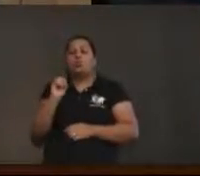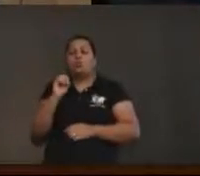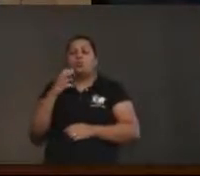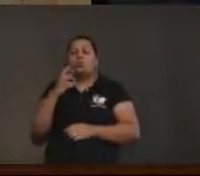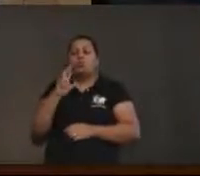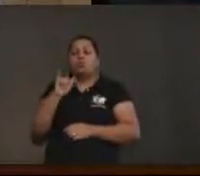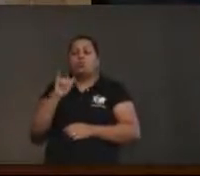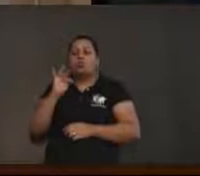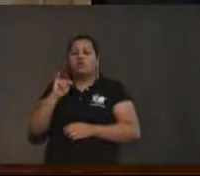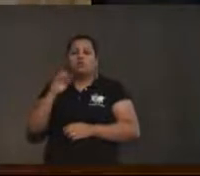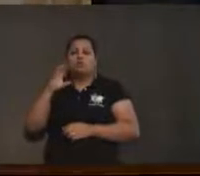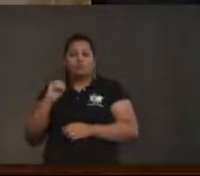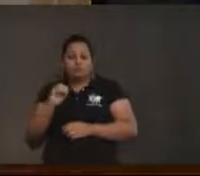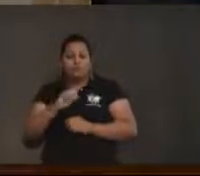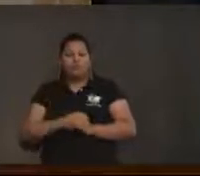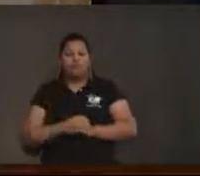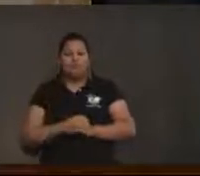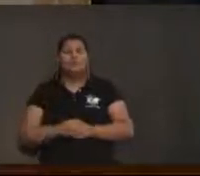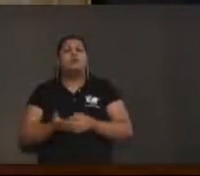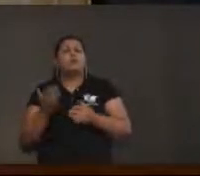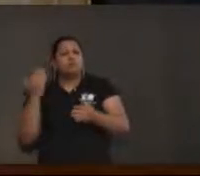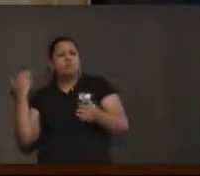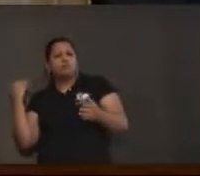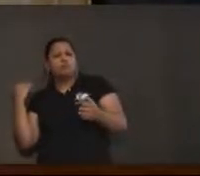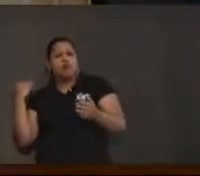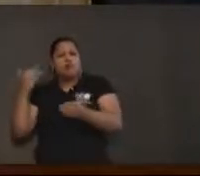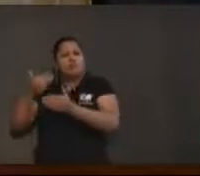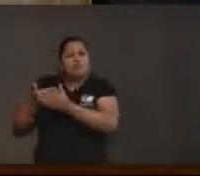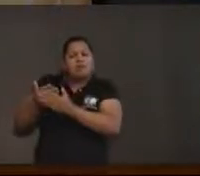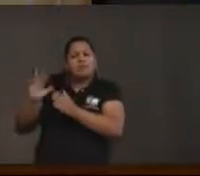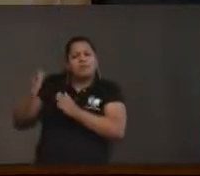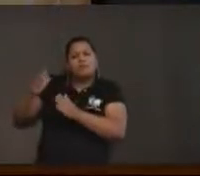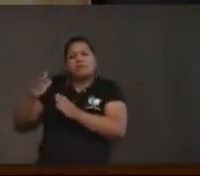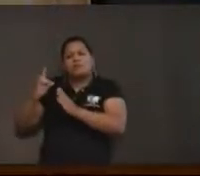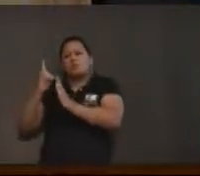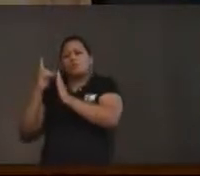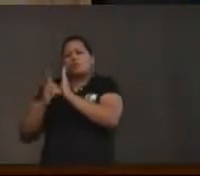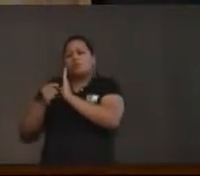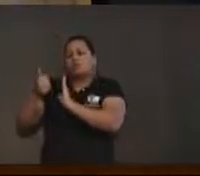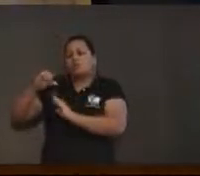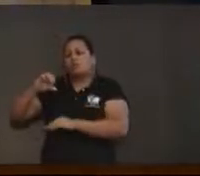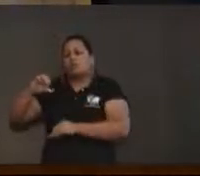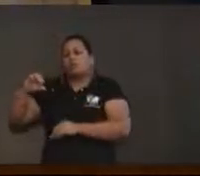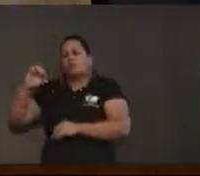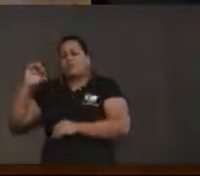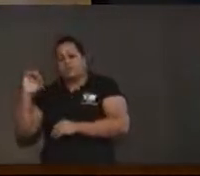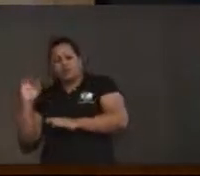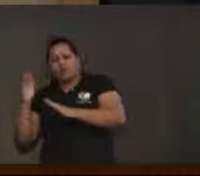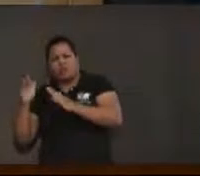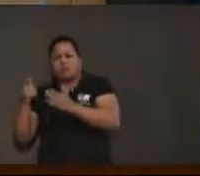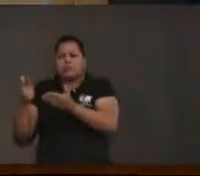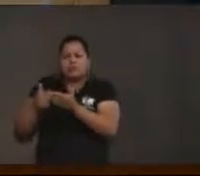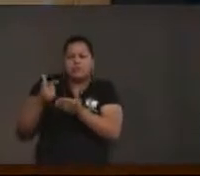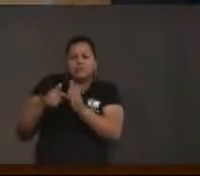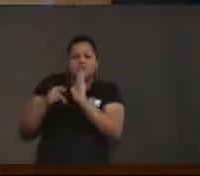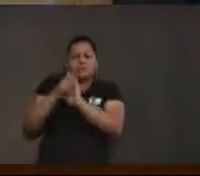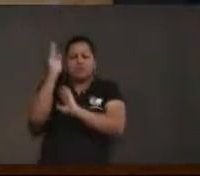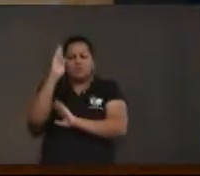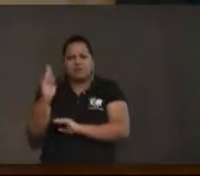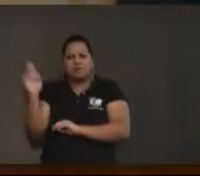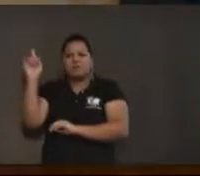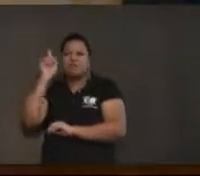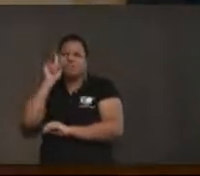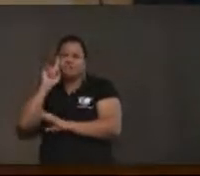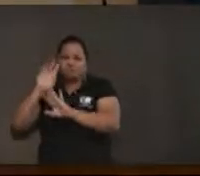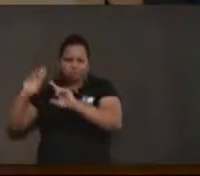e vocês podem ver nos livros nos artigos famosos de brasileiros e outros americanos e tudo o pessoal procurava a solução